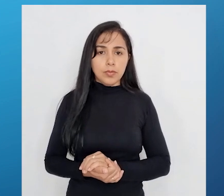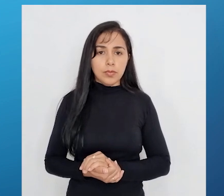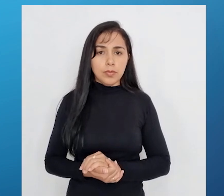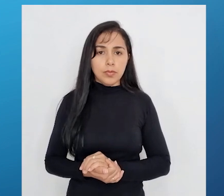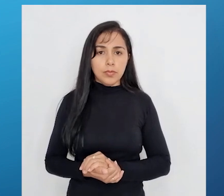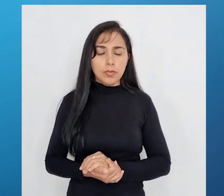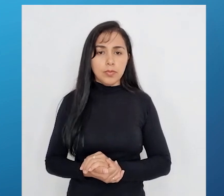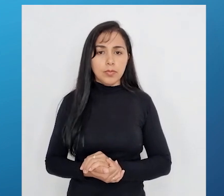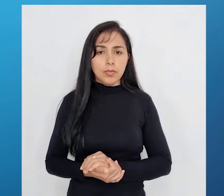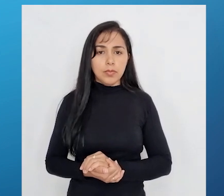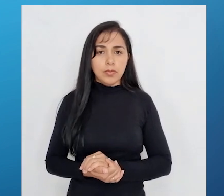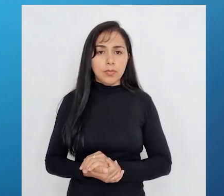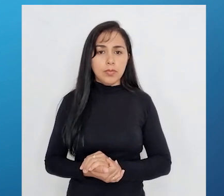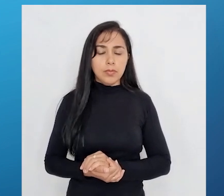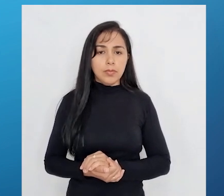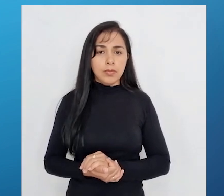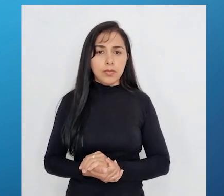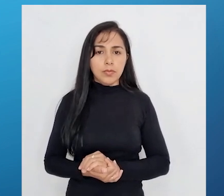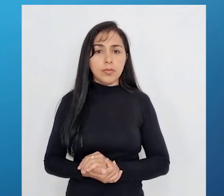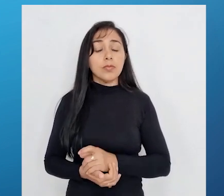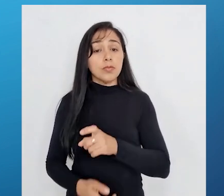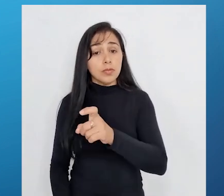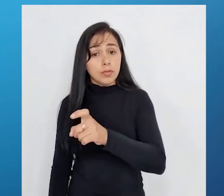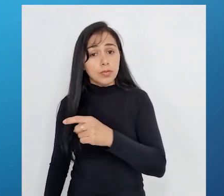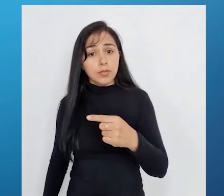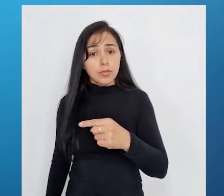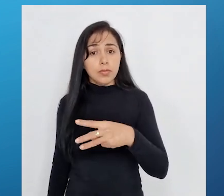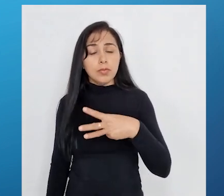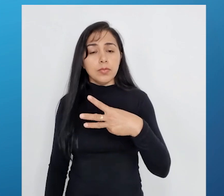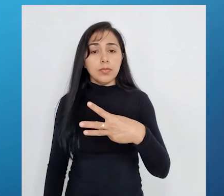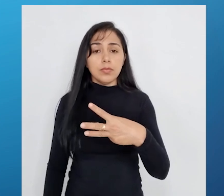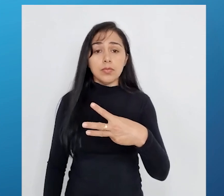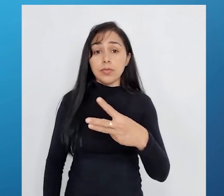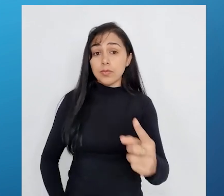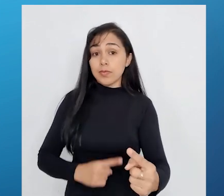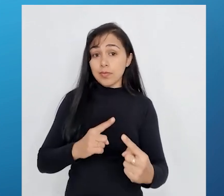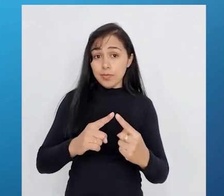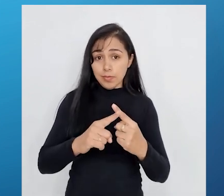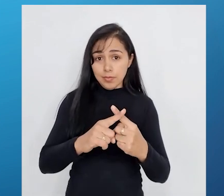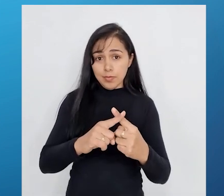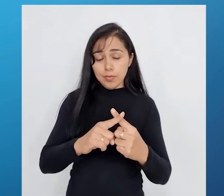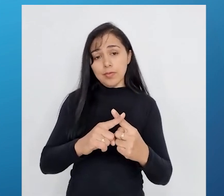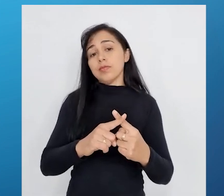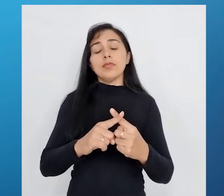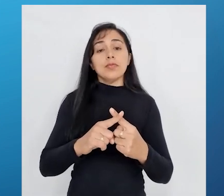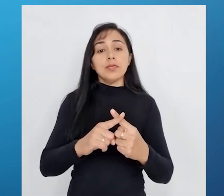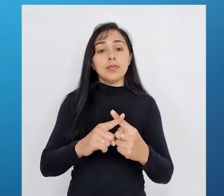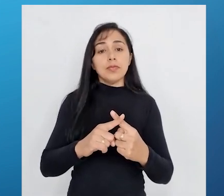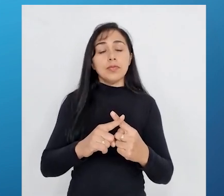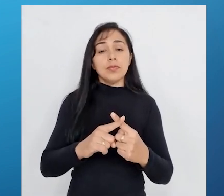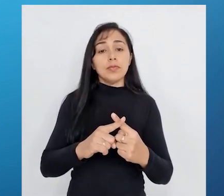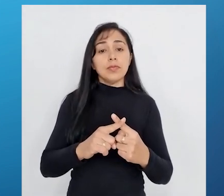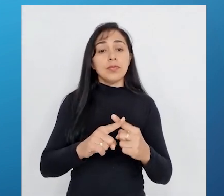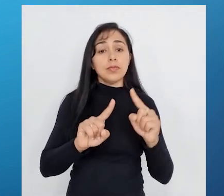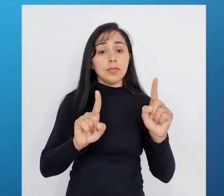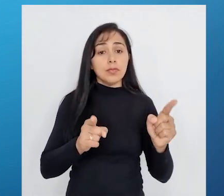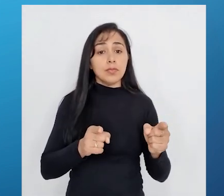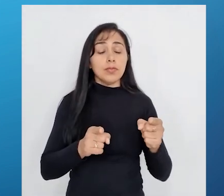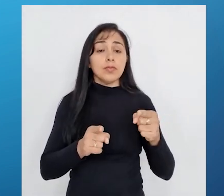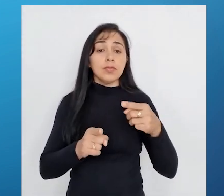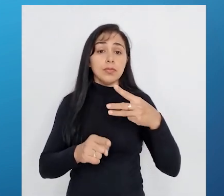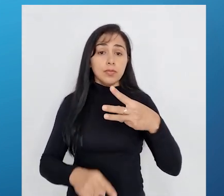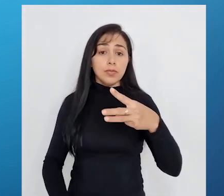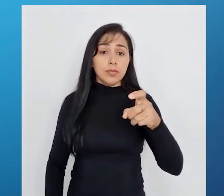3, que está multiplicando, vamos voltar, 3x menos 2 sobre